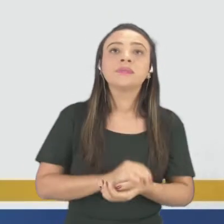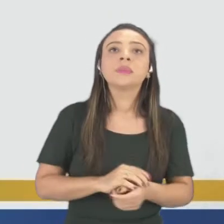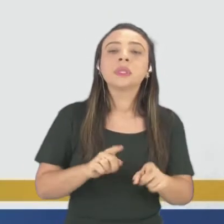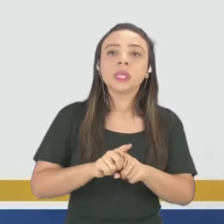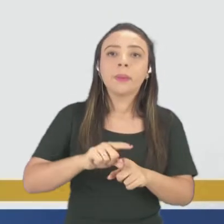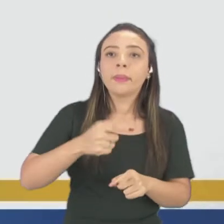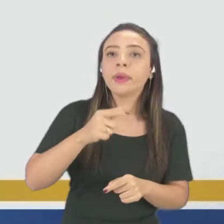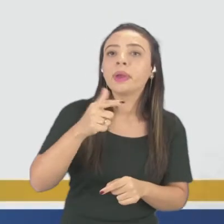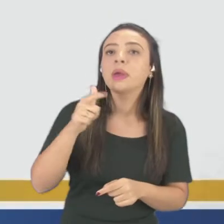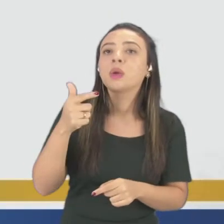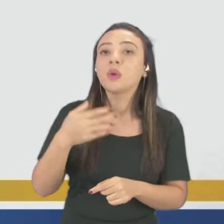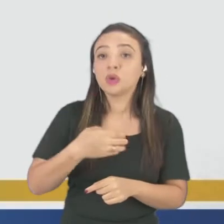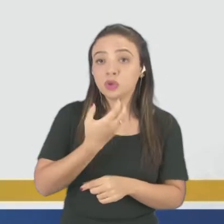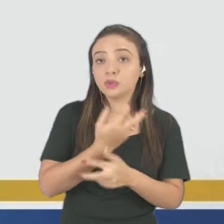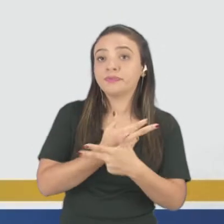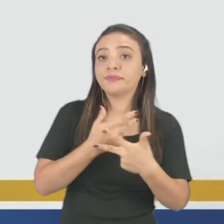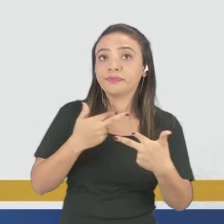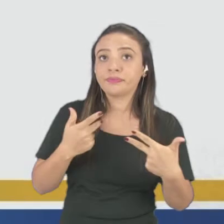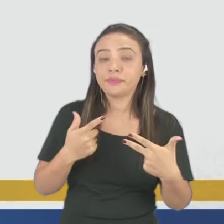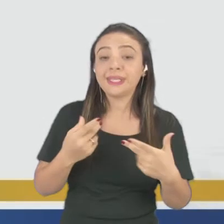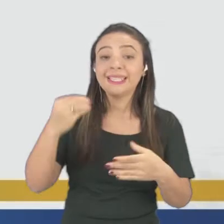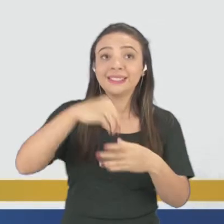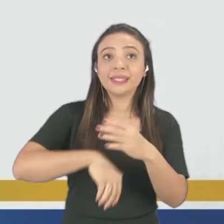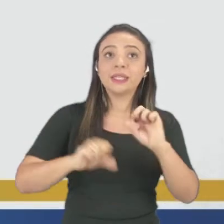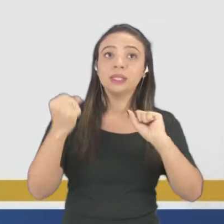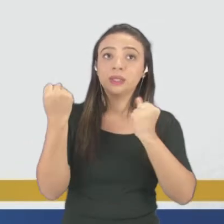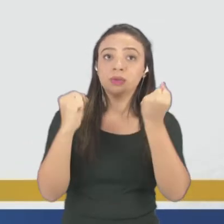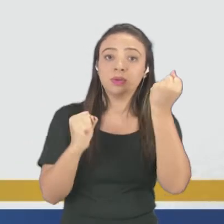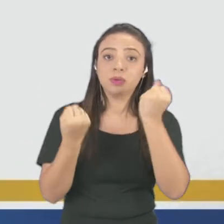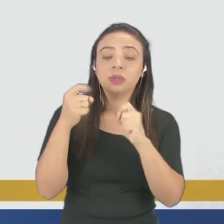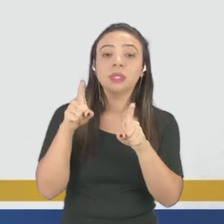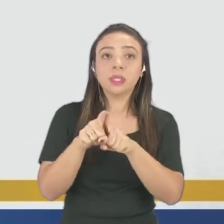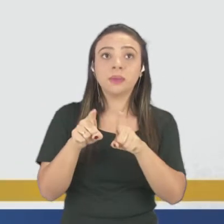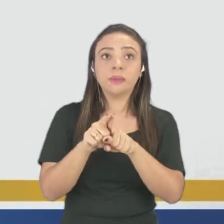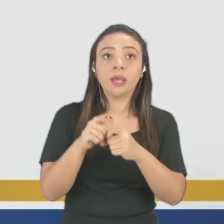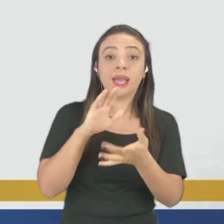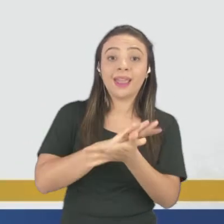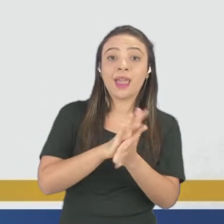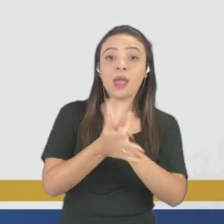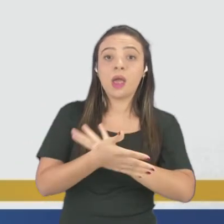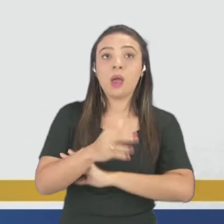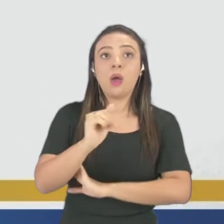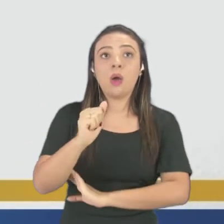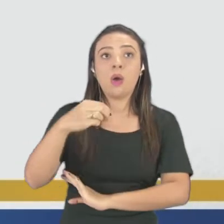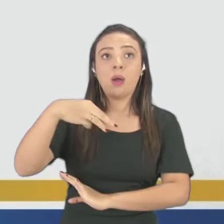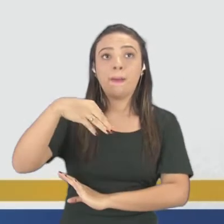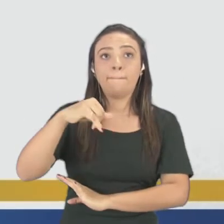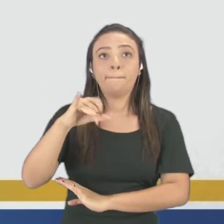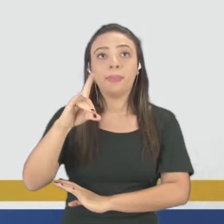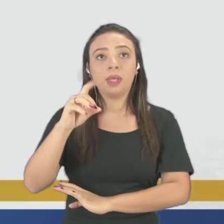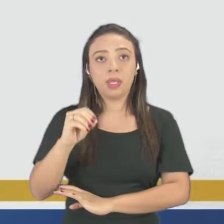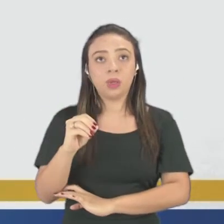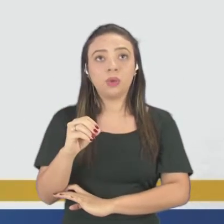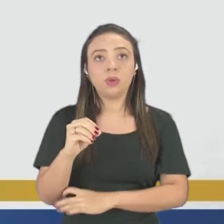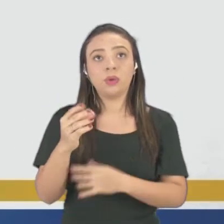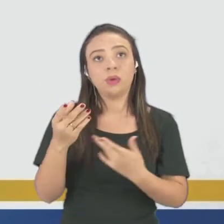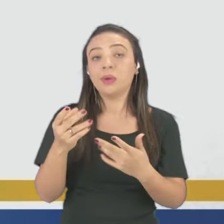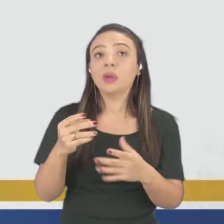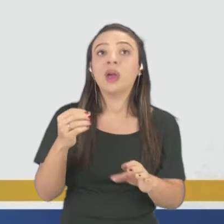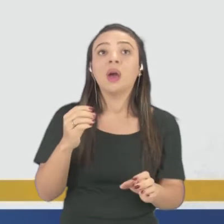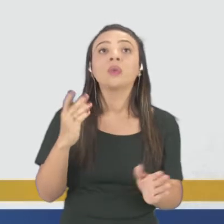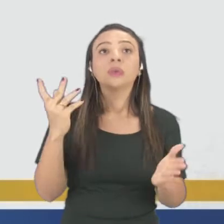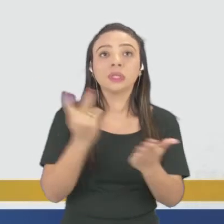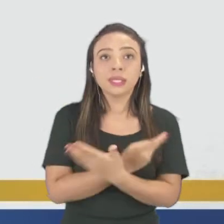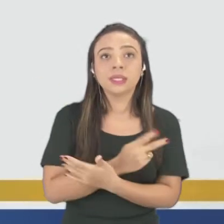ou em outras frutas na indústria é obtida pela Hidrólise do amido tá aqui o amido passando por uma